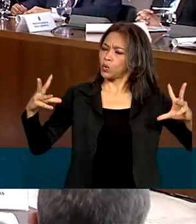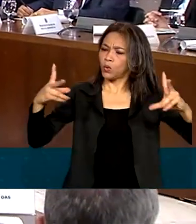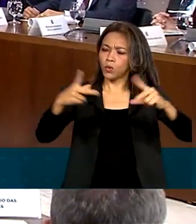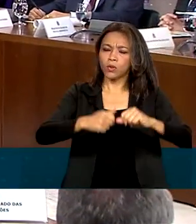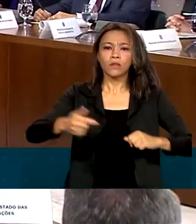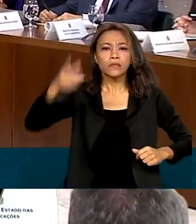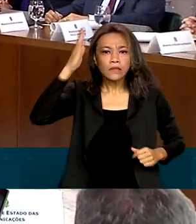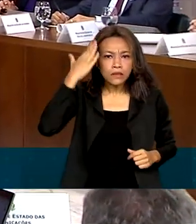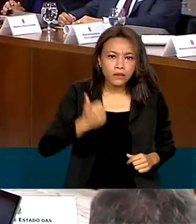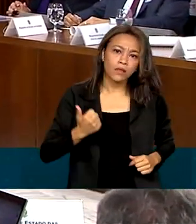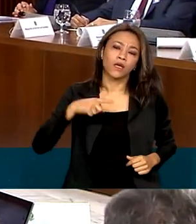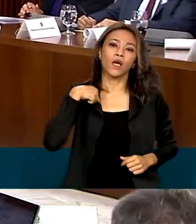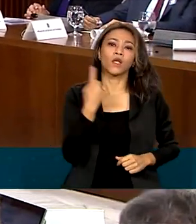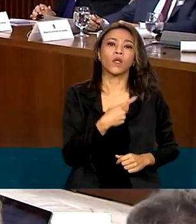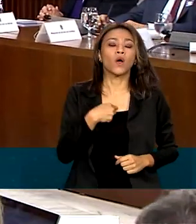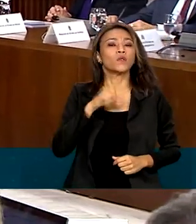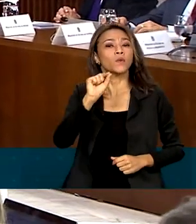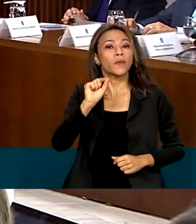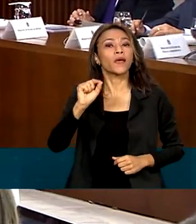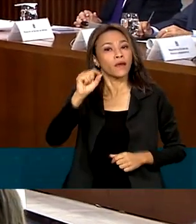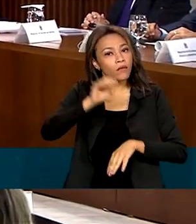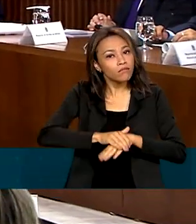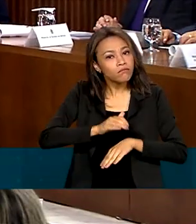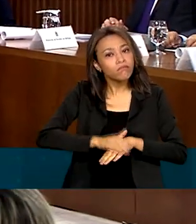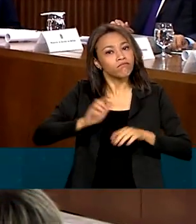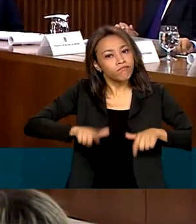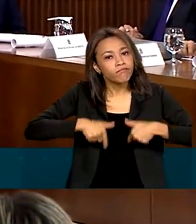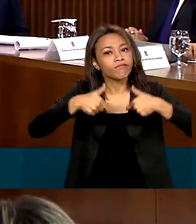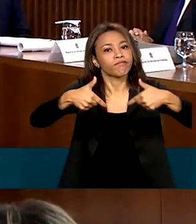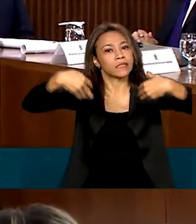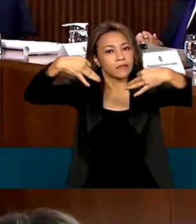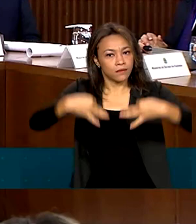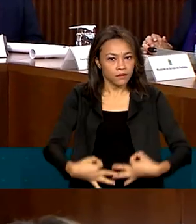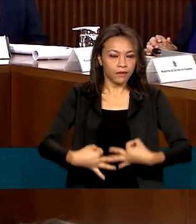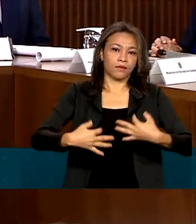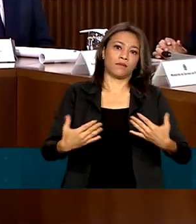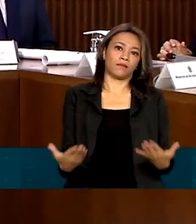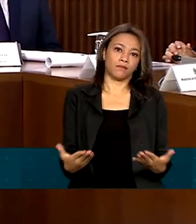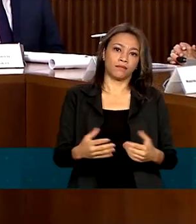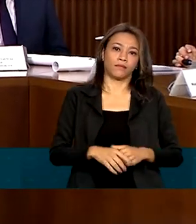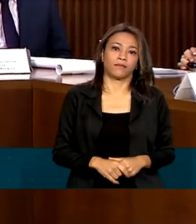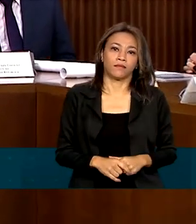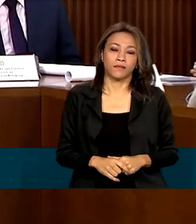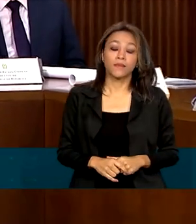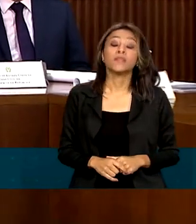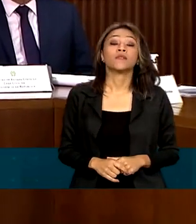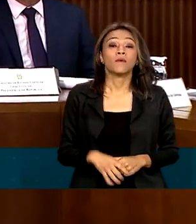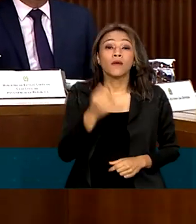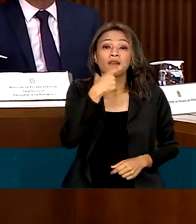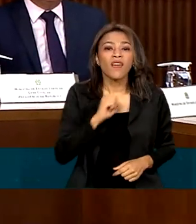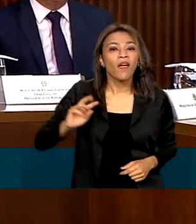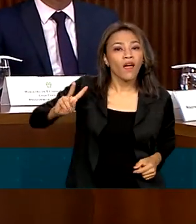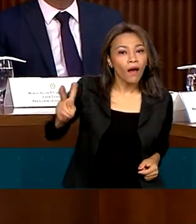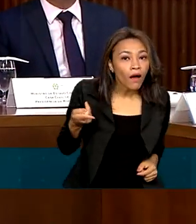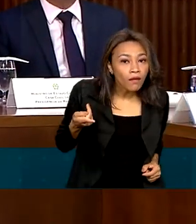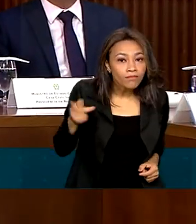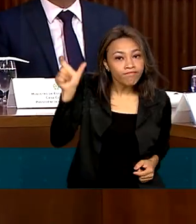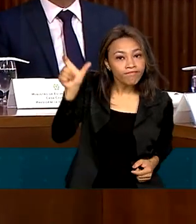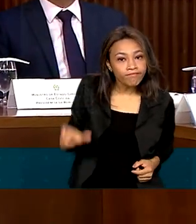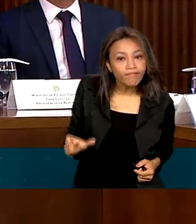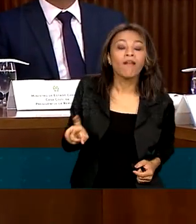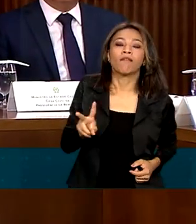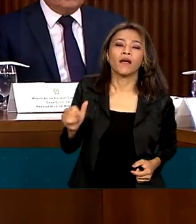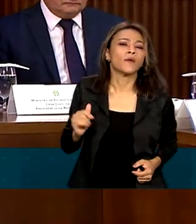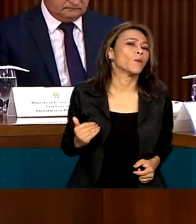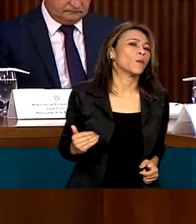nossa obrigação é fazer as coisas corretas, é fazer as coisas da melhor forma possível. Quem fizer errado sabe que tem